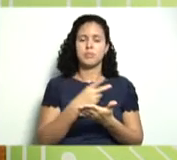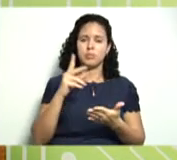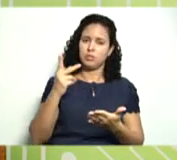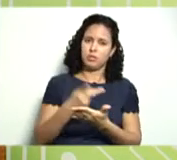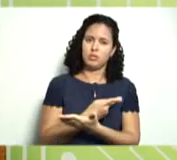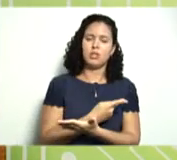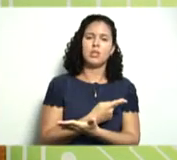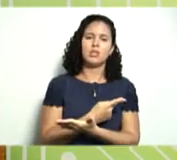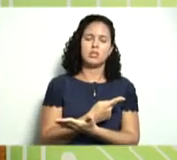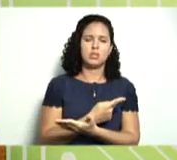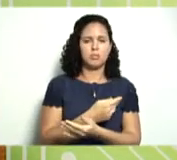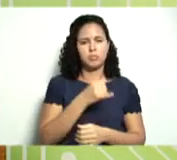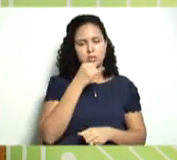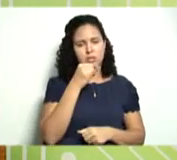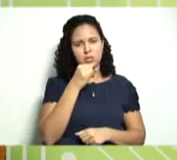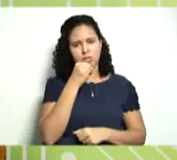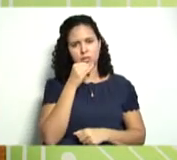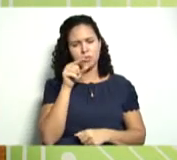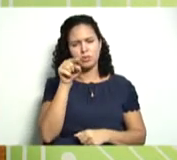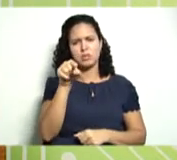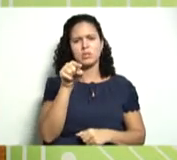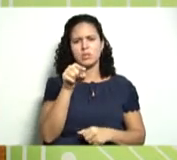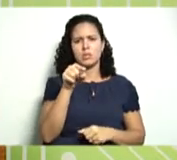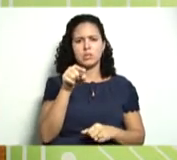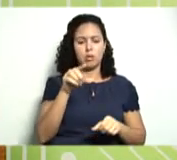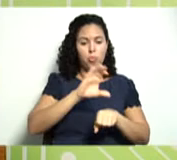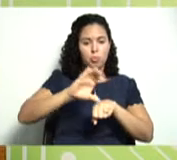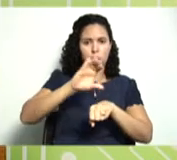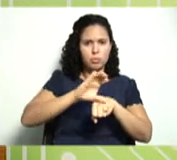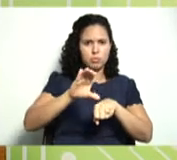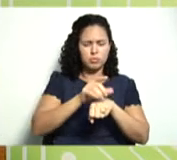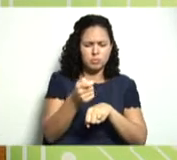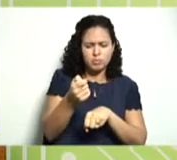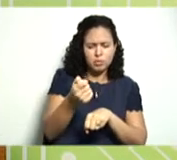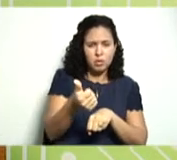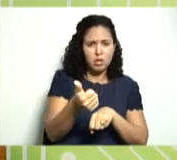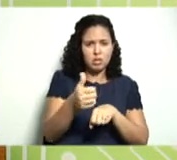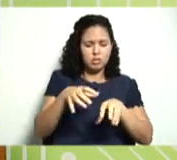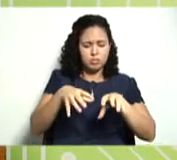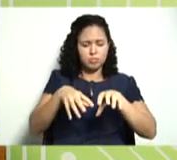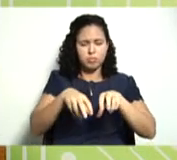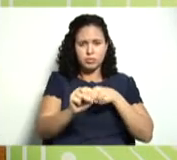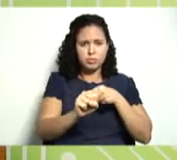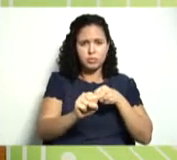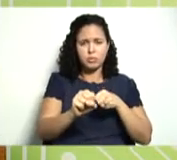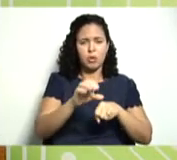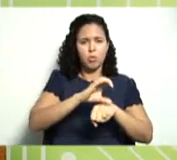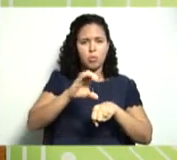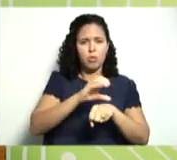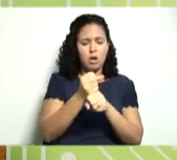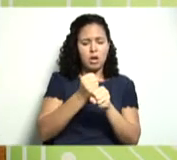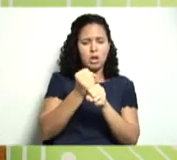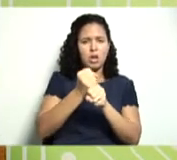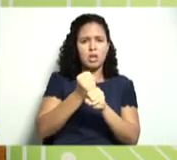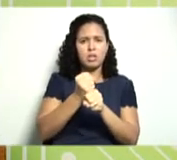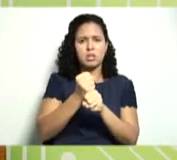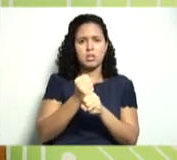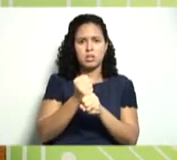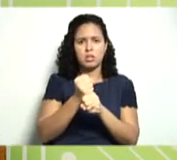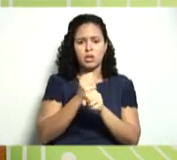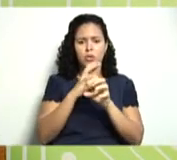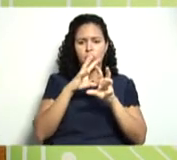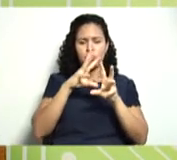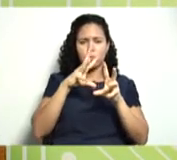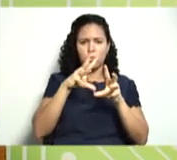como por exemplo a opção você está concluindo um curso dos 56 10 anos e acaba perdendo o